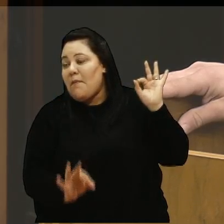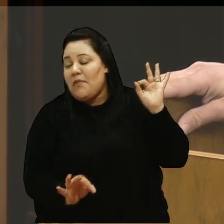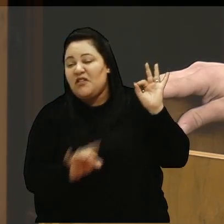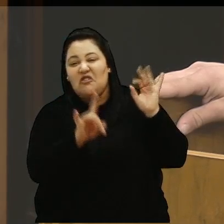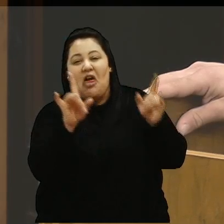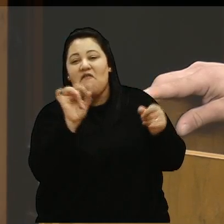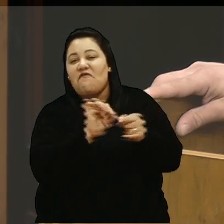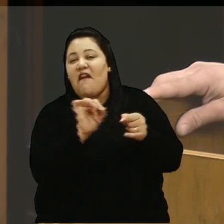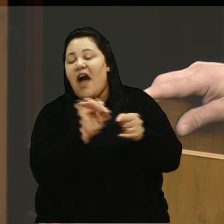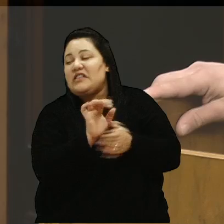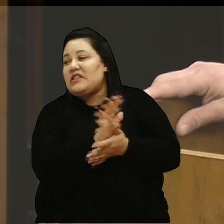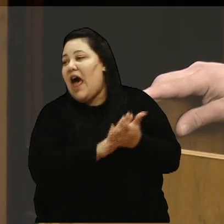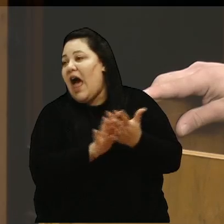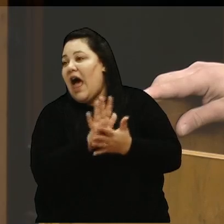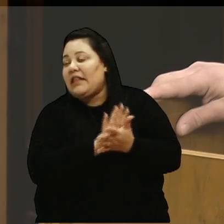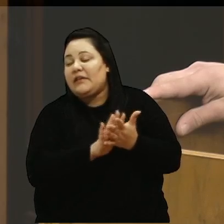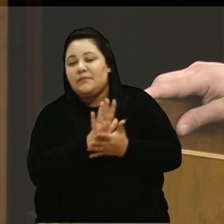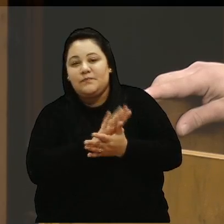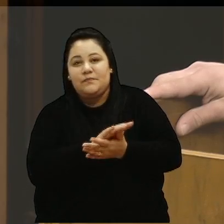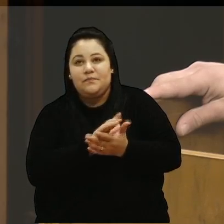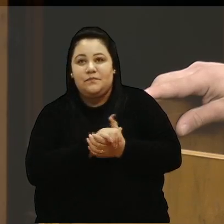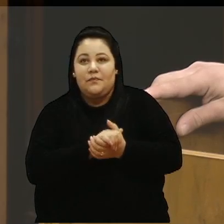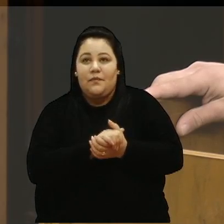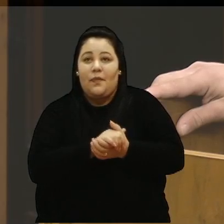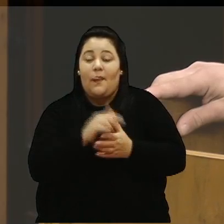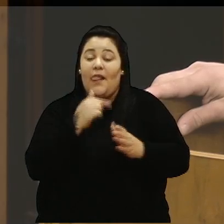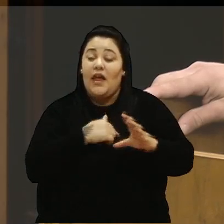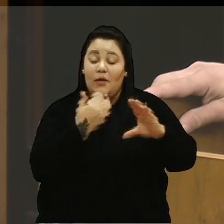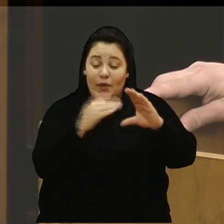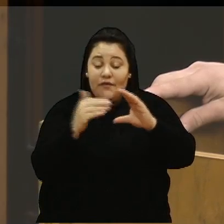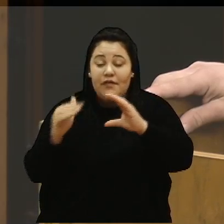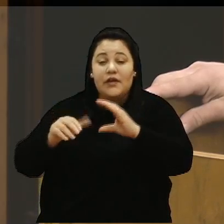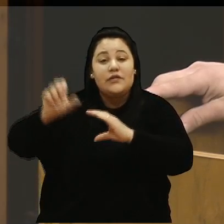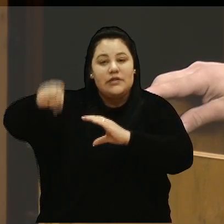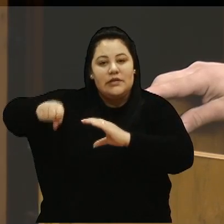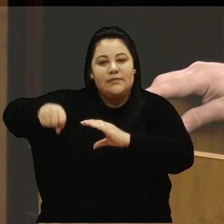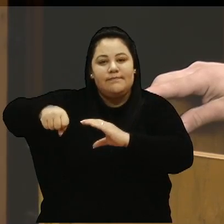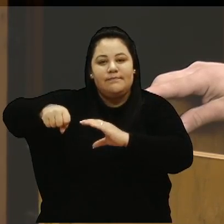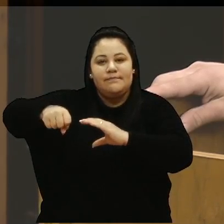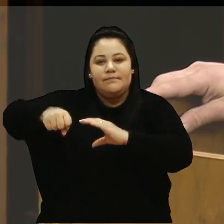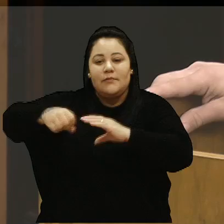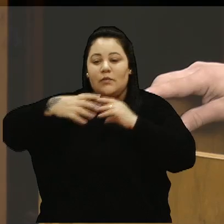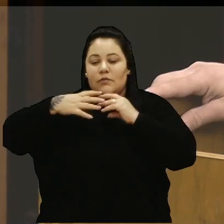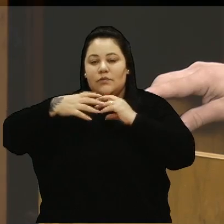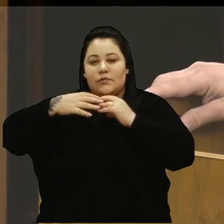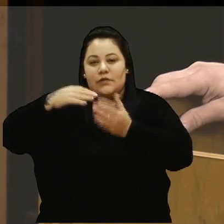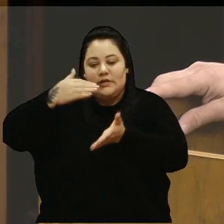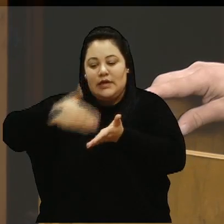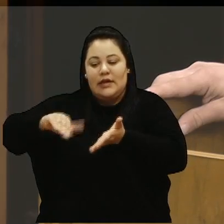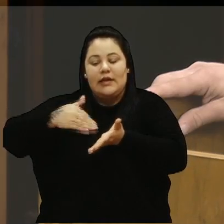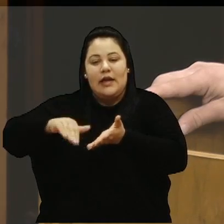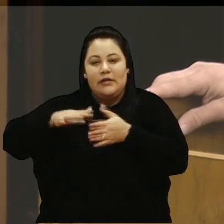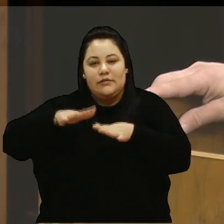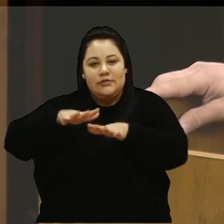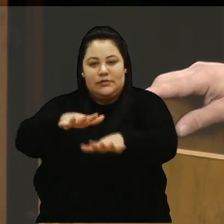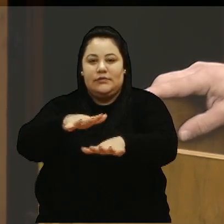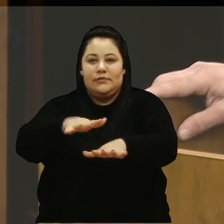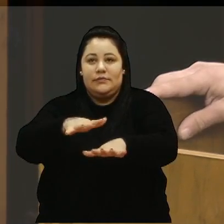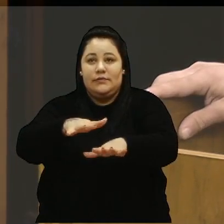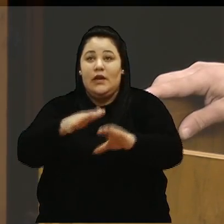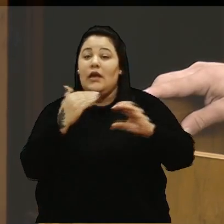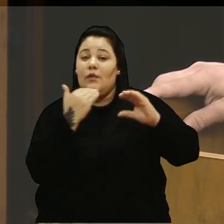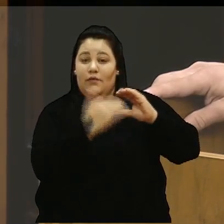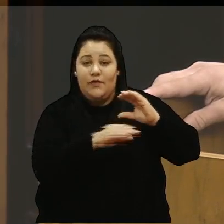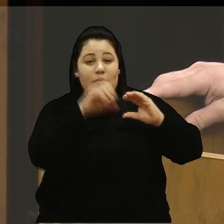faz. E eu encaminho para o secretário de trânsito. Eu encaminho para o senhor Elisandro Fiuza, que é o